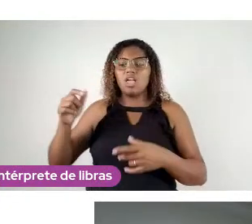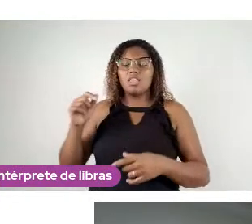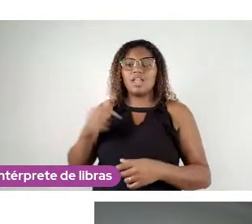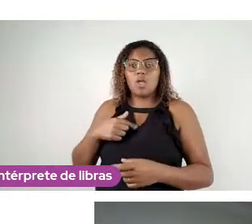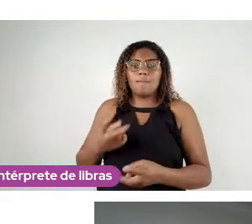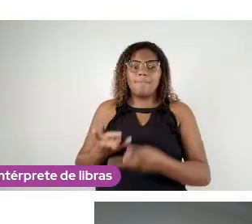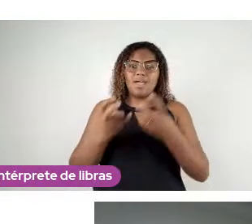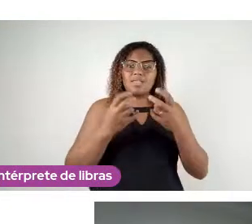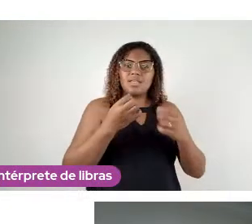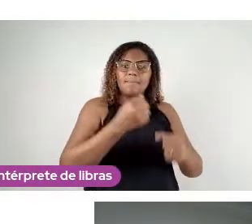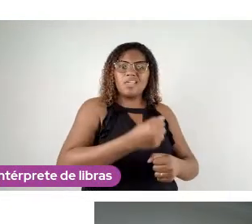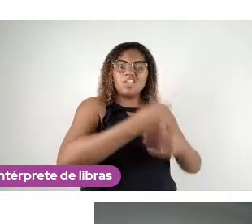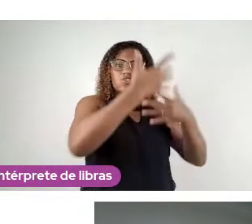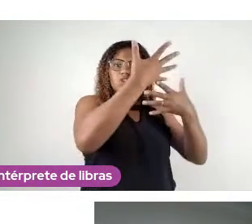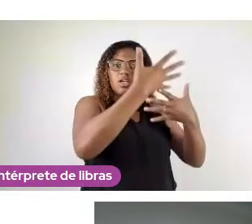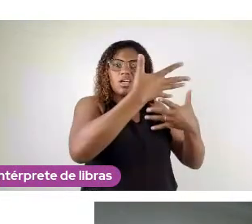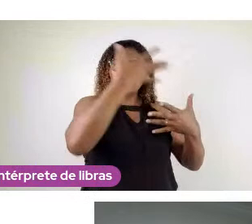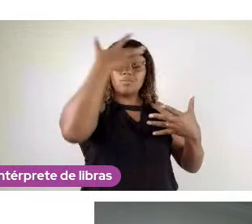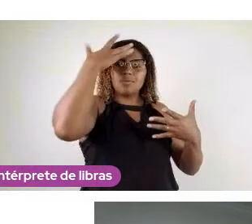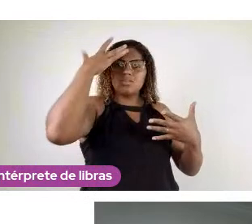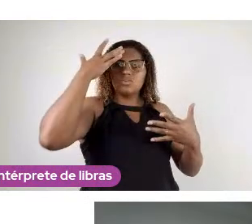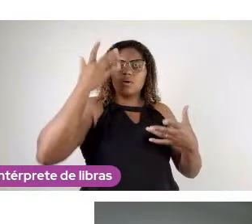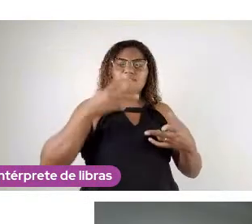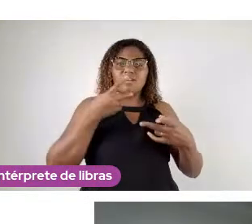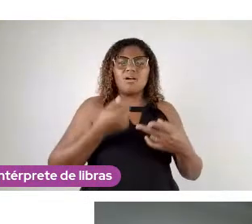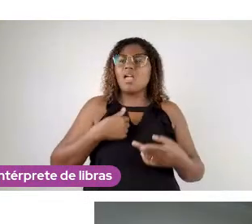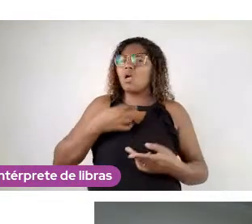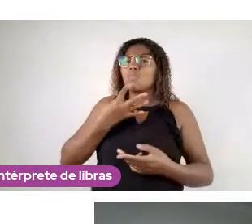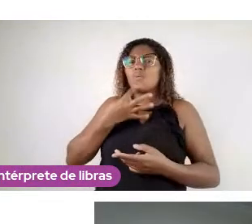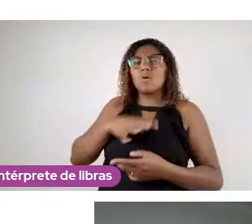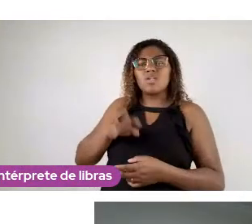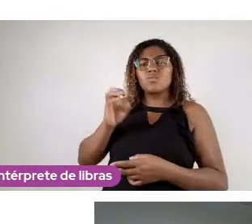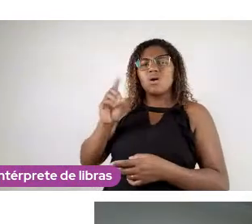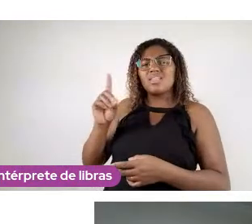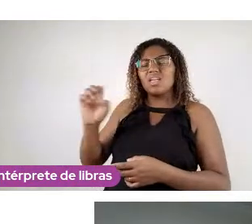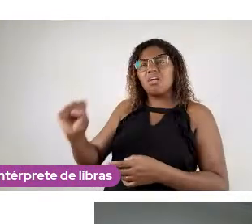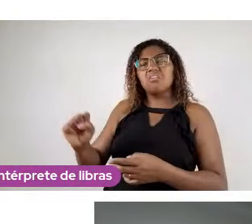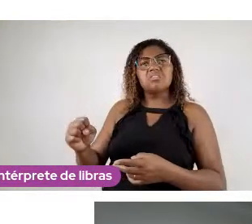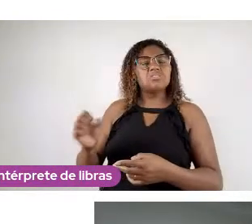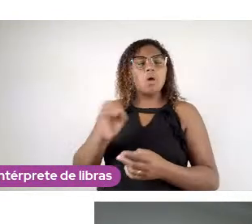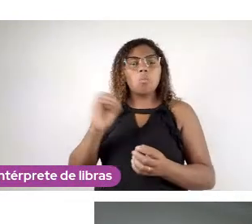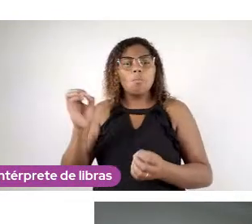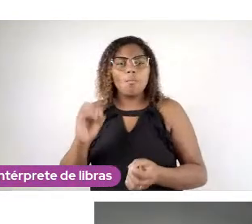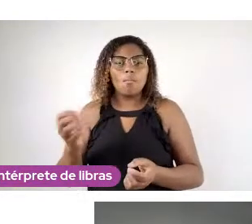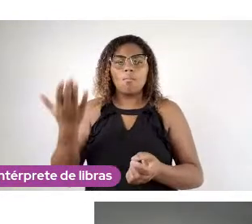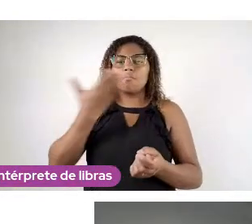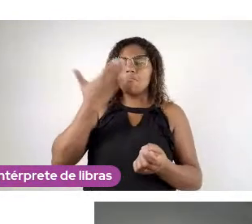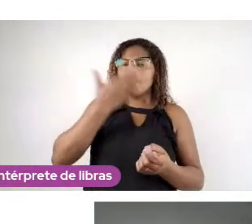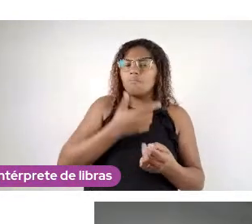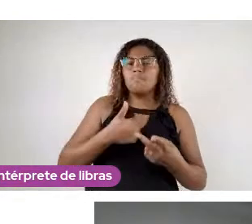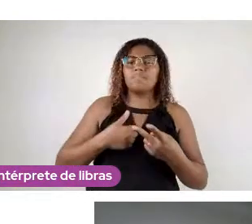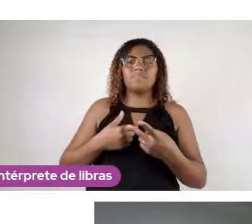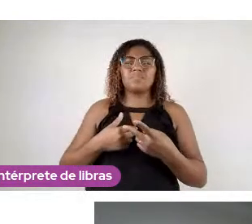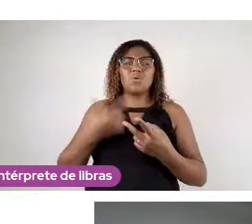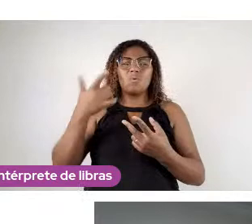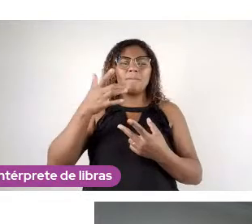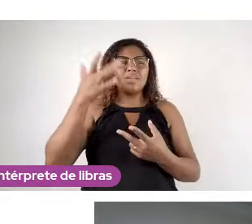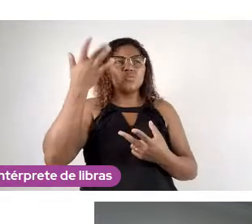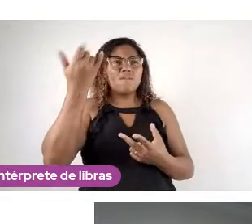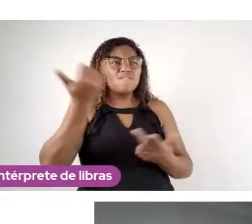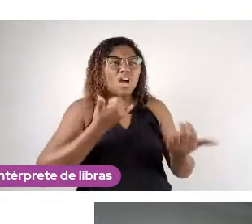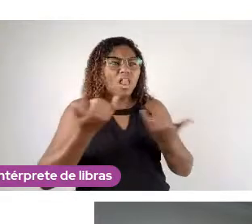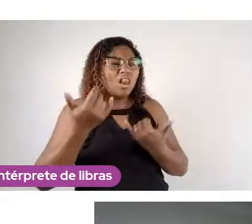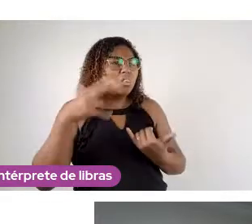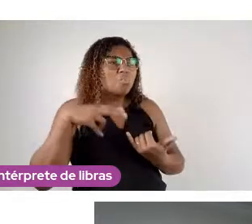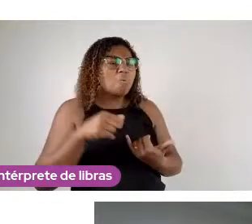algumas, né, várias pessoas falaram que ainda não conheciam os ODSs ou que não haviam ouvido falar sobre a década dos